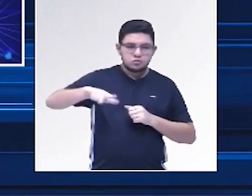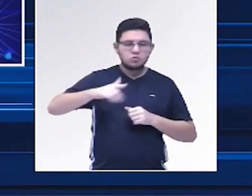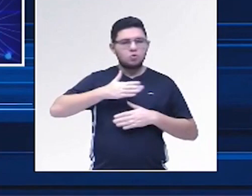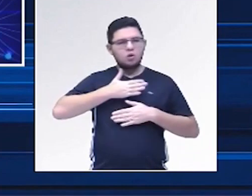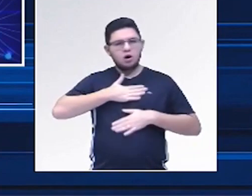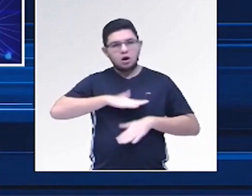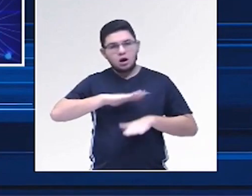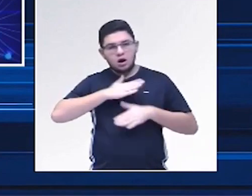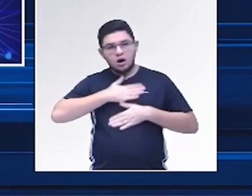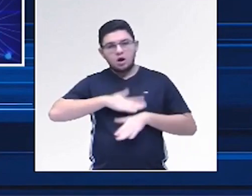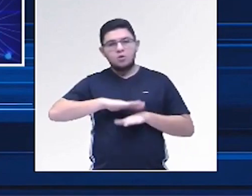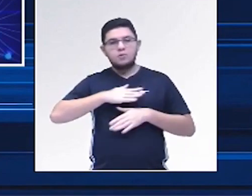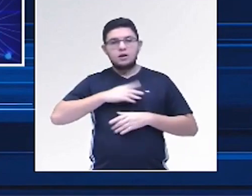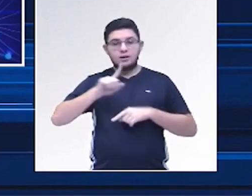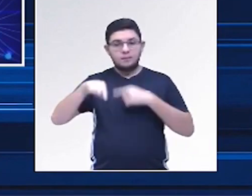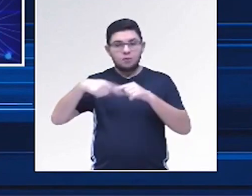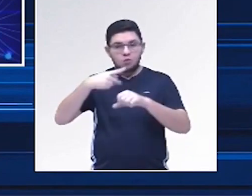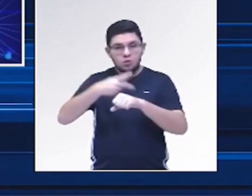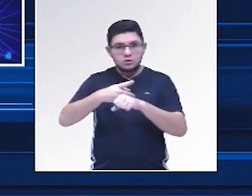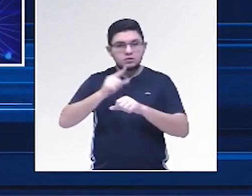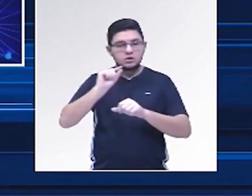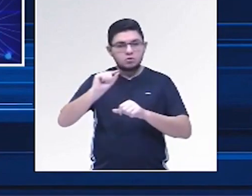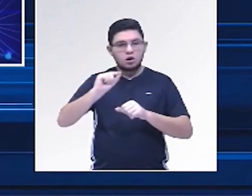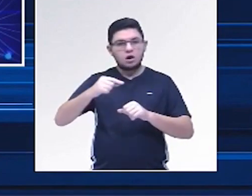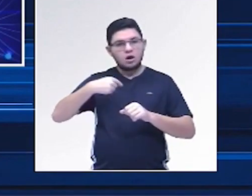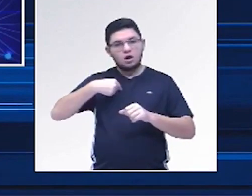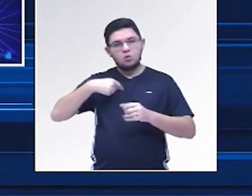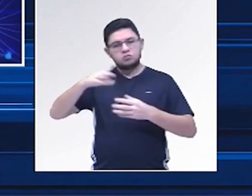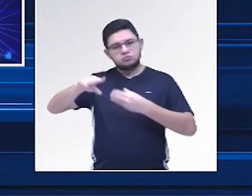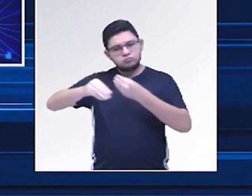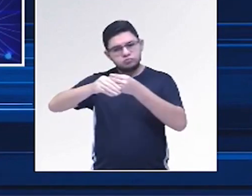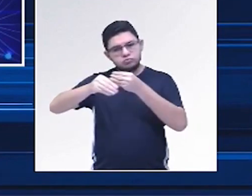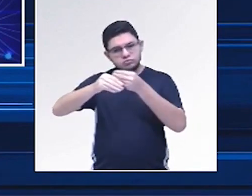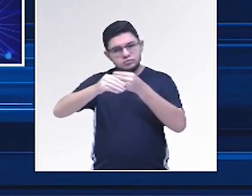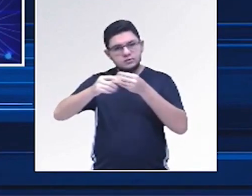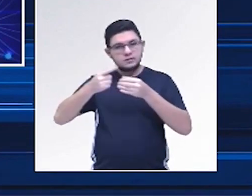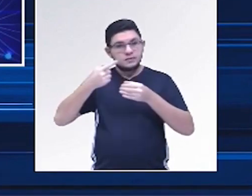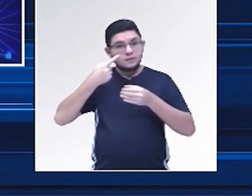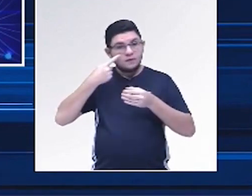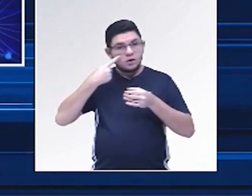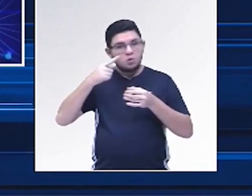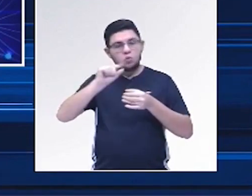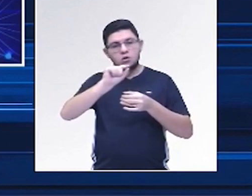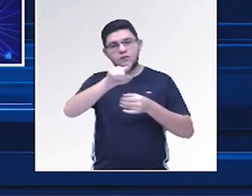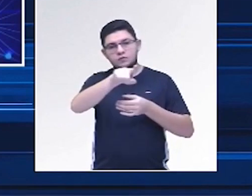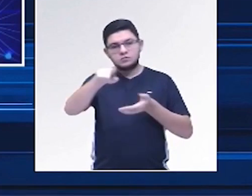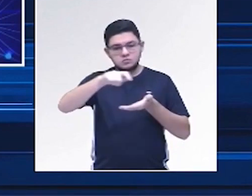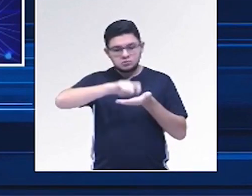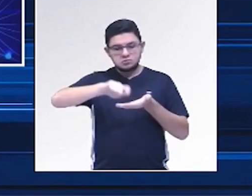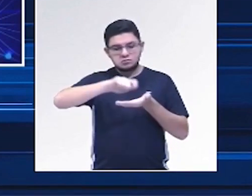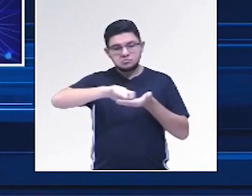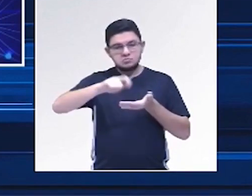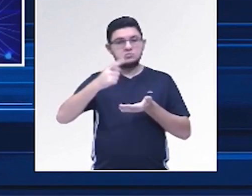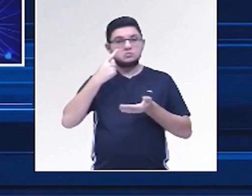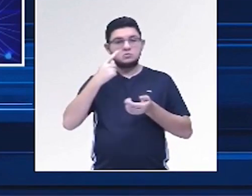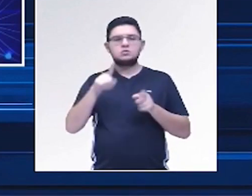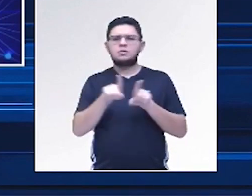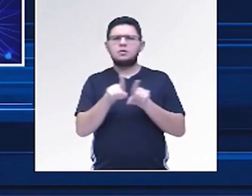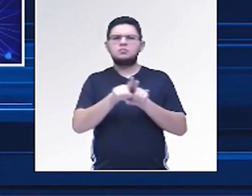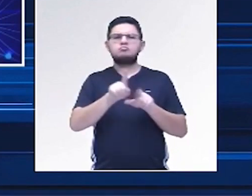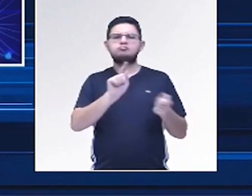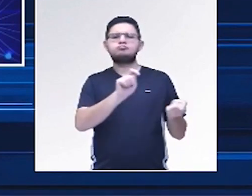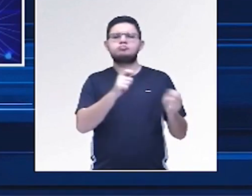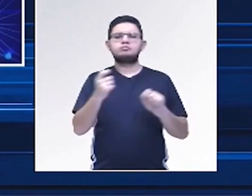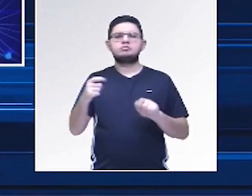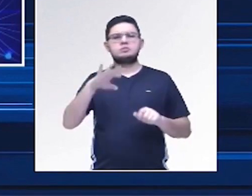dos personagens, para que você tenha certeza que você notou direitinho, né? E também coloque aí a tradução, caso não lembre das frases que